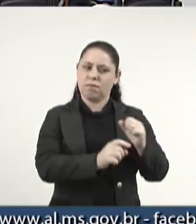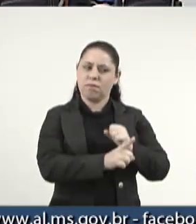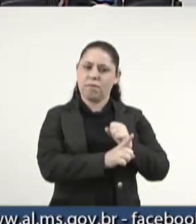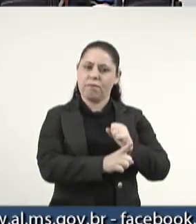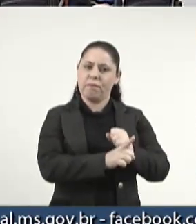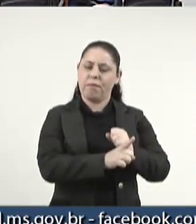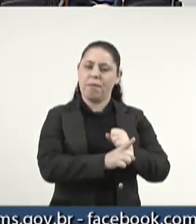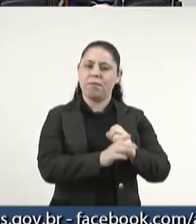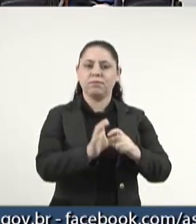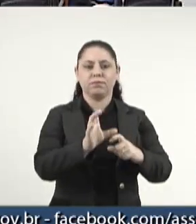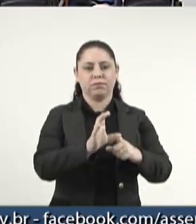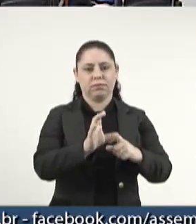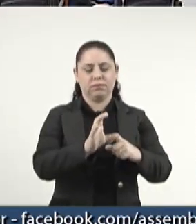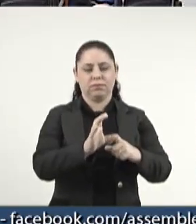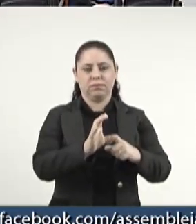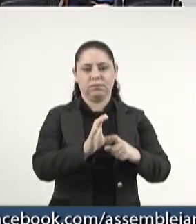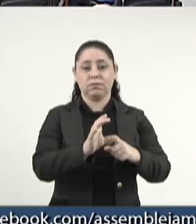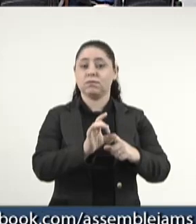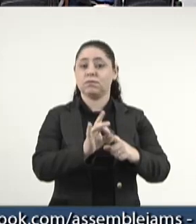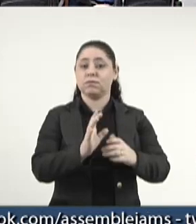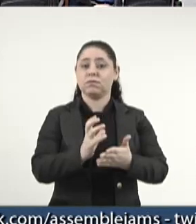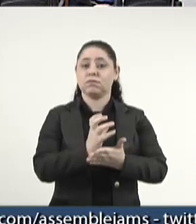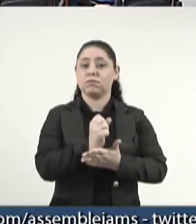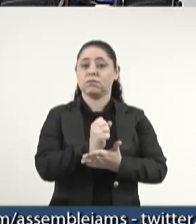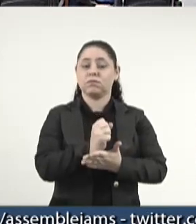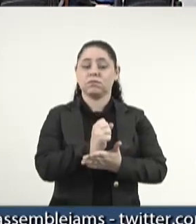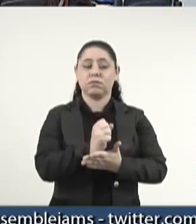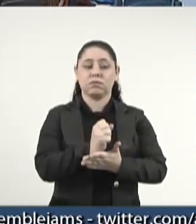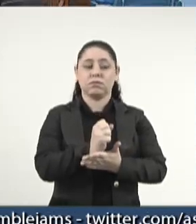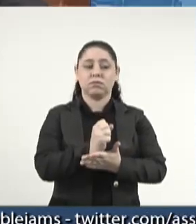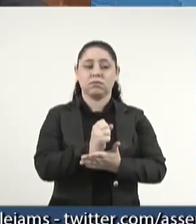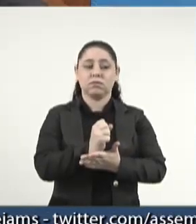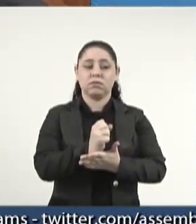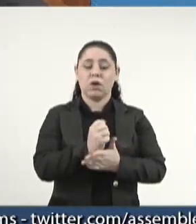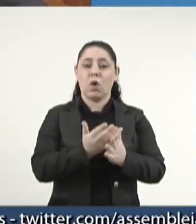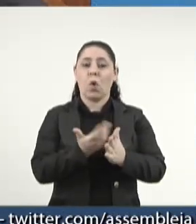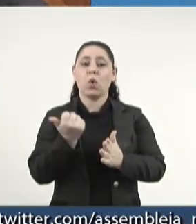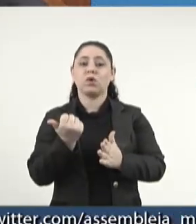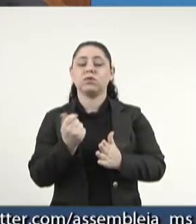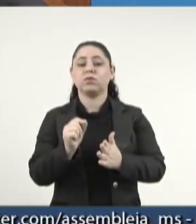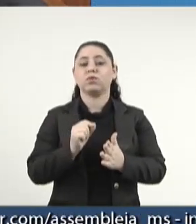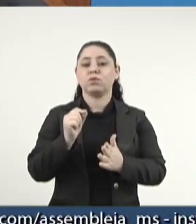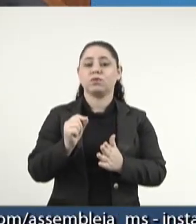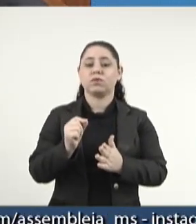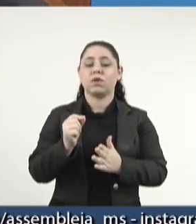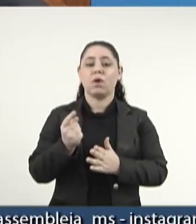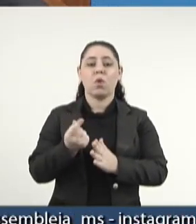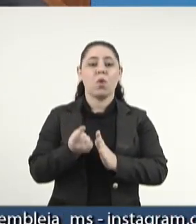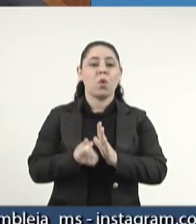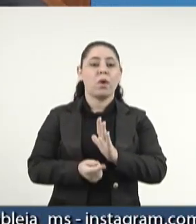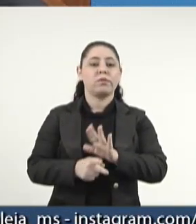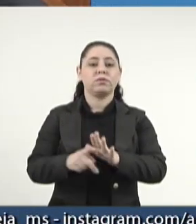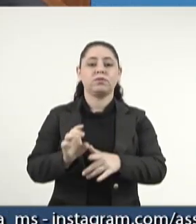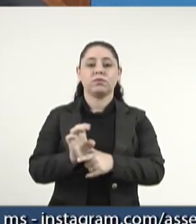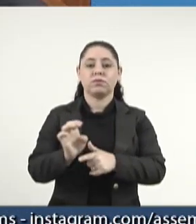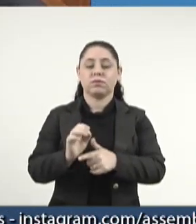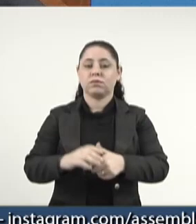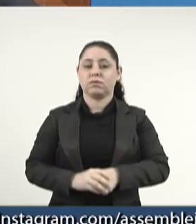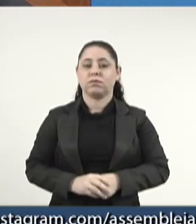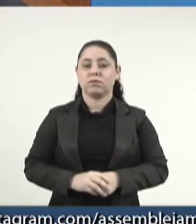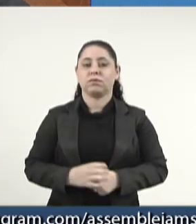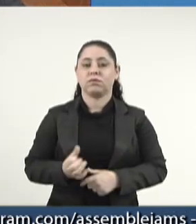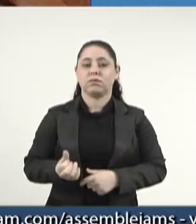para a Cacemes e que socorre dos cofres públicos do estado de Mato Grosso do Sul um valor